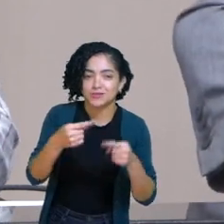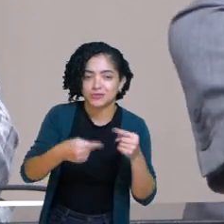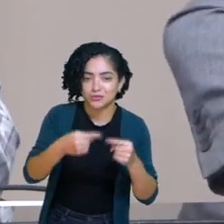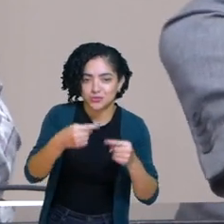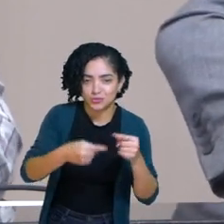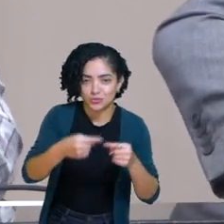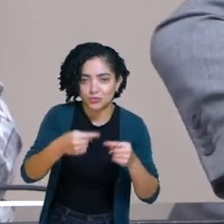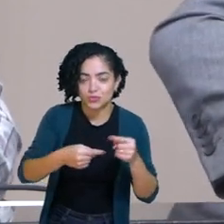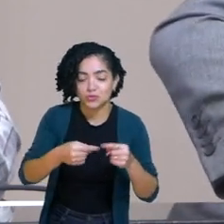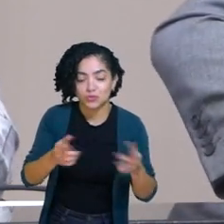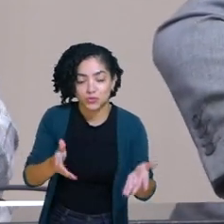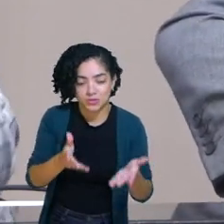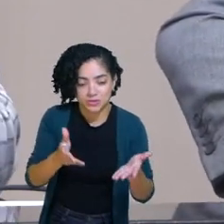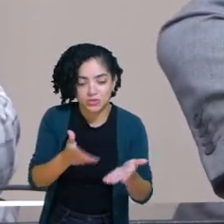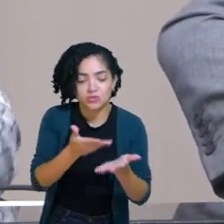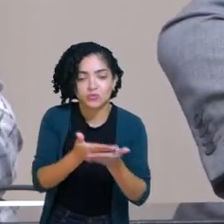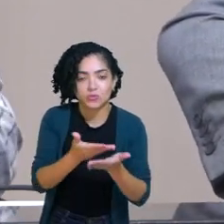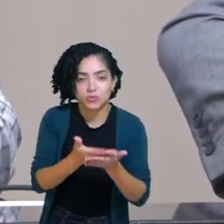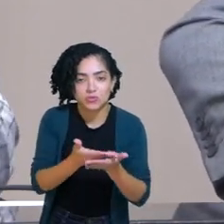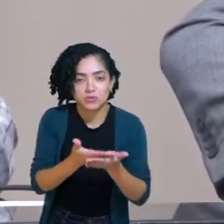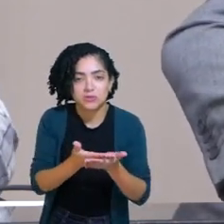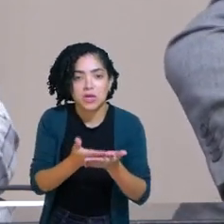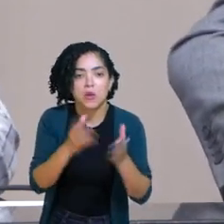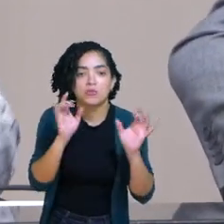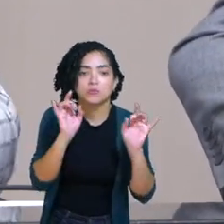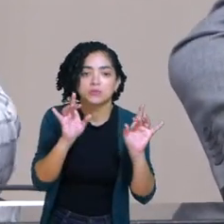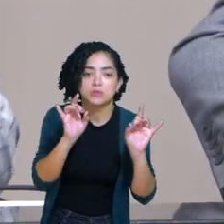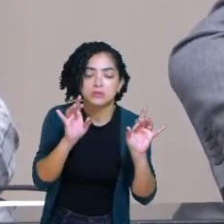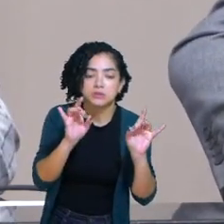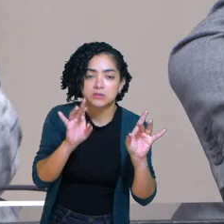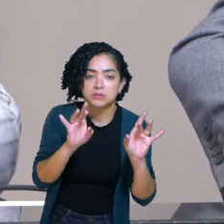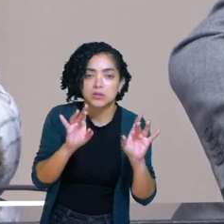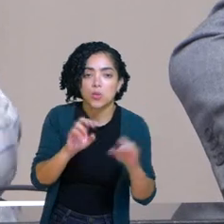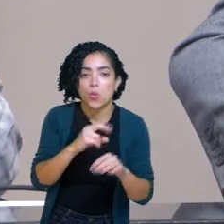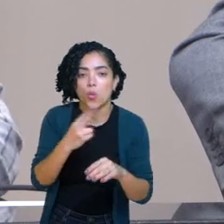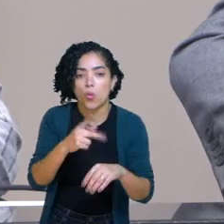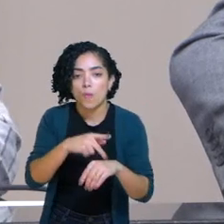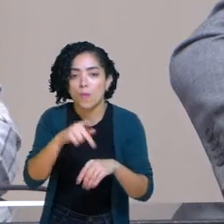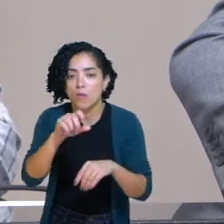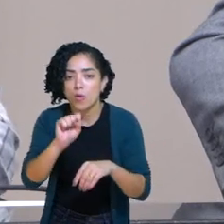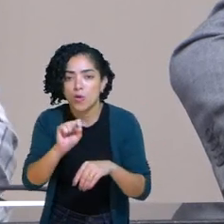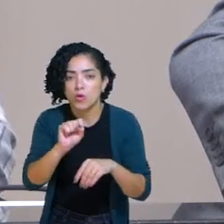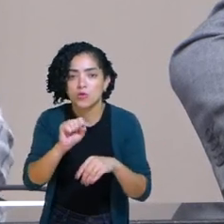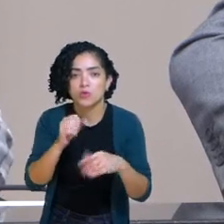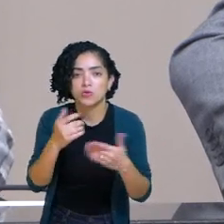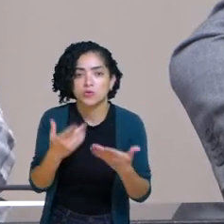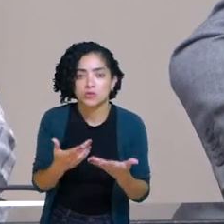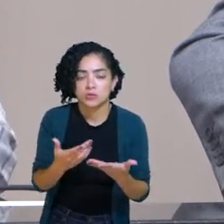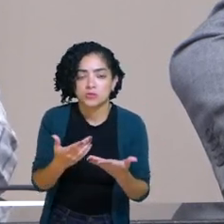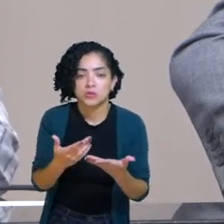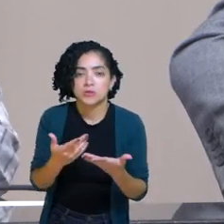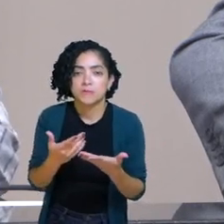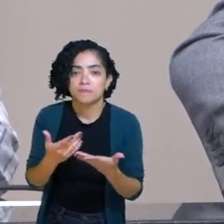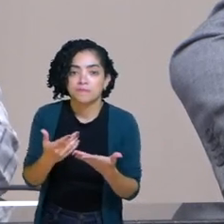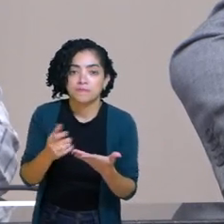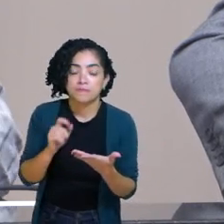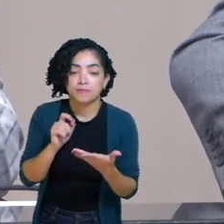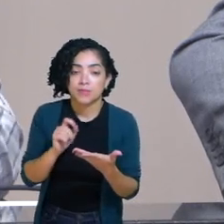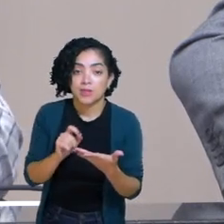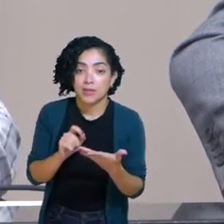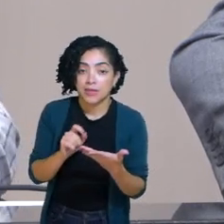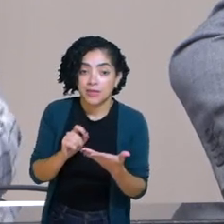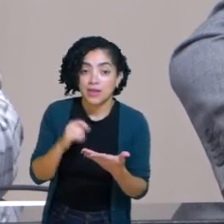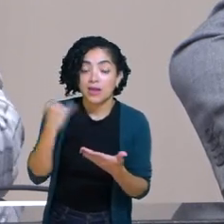para os estudos né seja para especialização ou pós-graduação no estrito senso e a